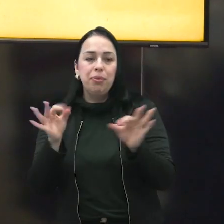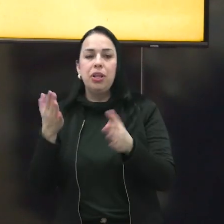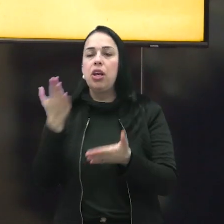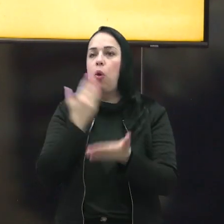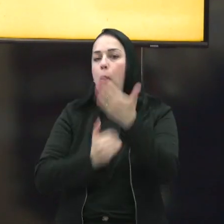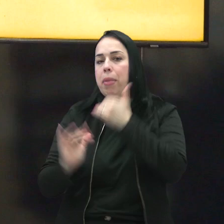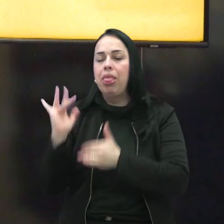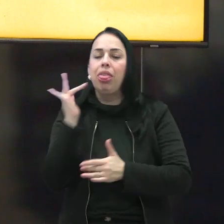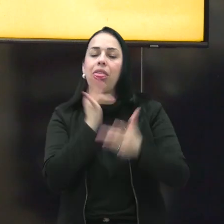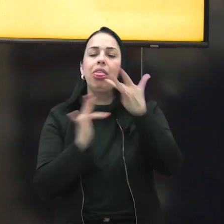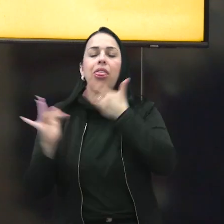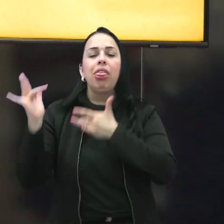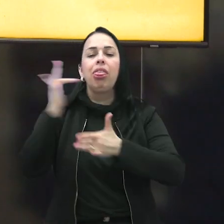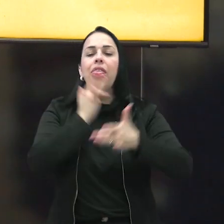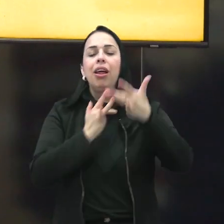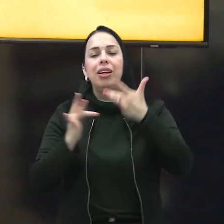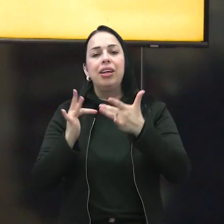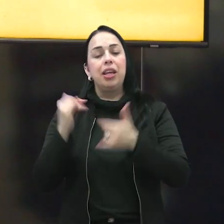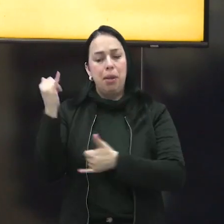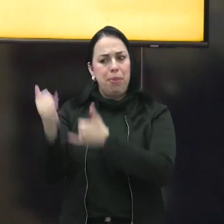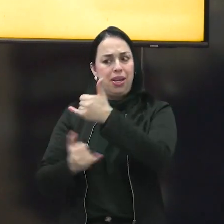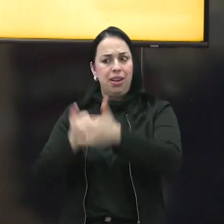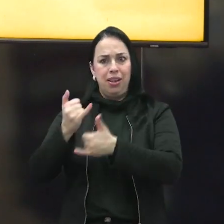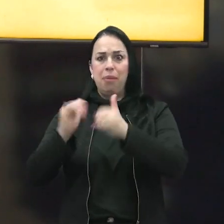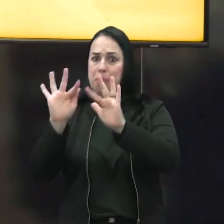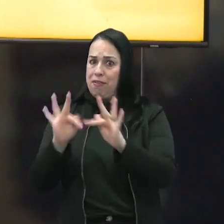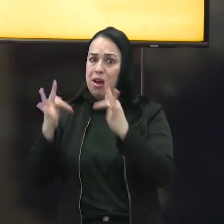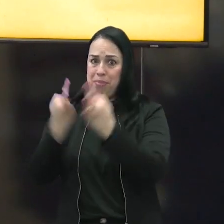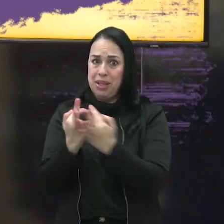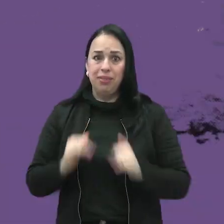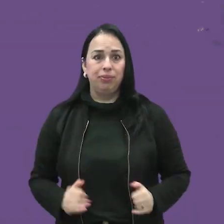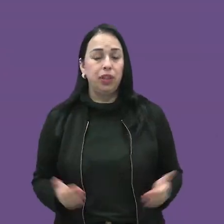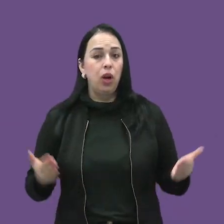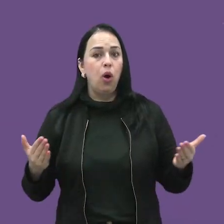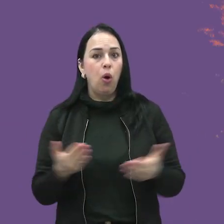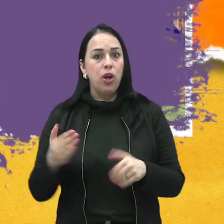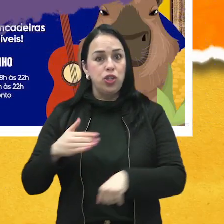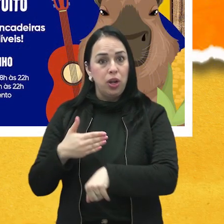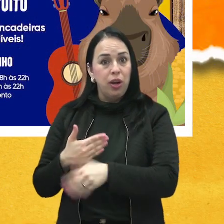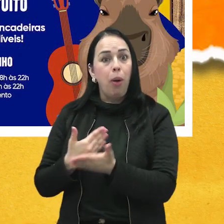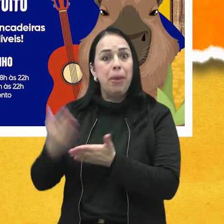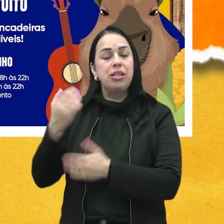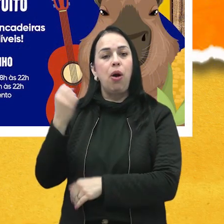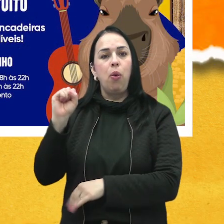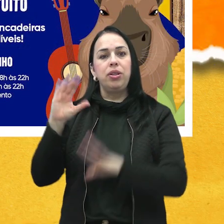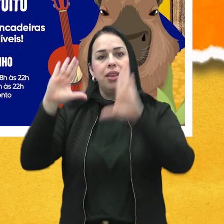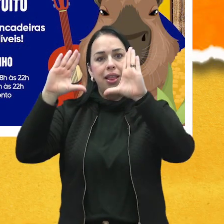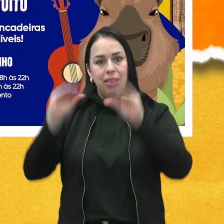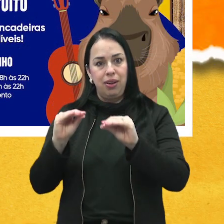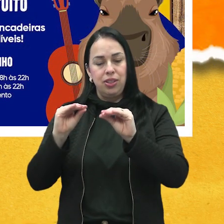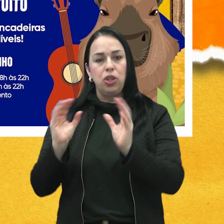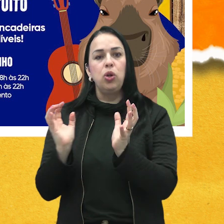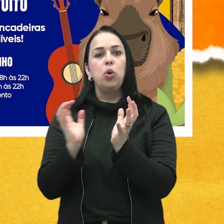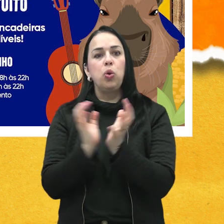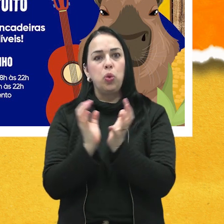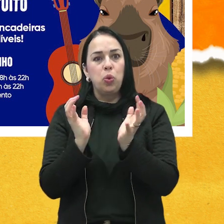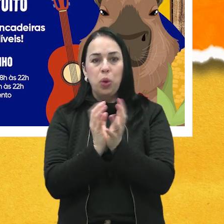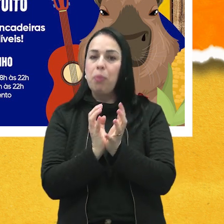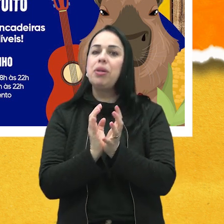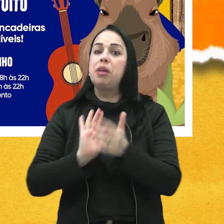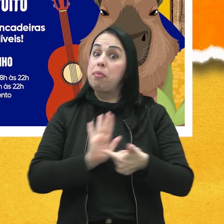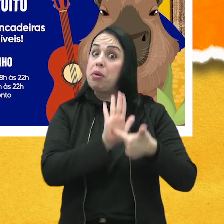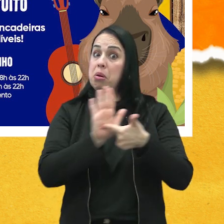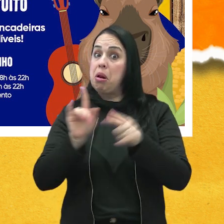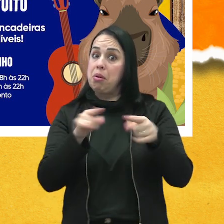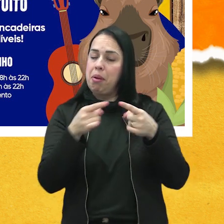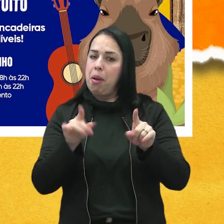comidas típicas de dar água na boca e brincadeiras para toda a família. Hoje, a partir das 8 horas da noite, a banda Pelados em Sanja se